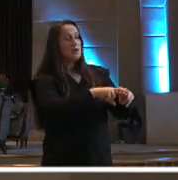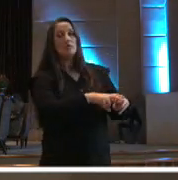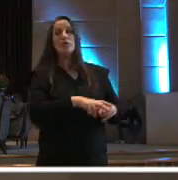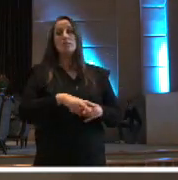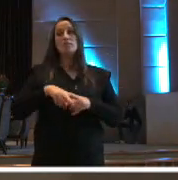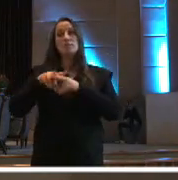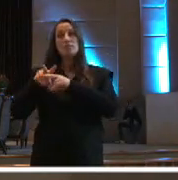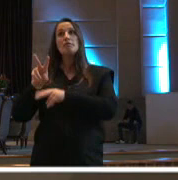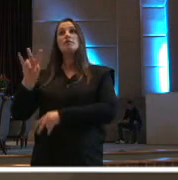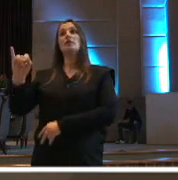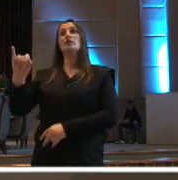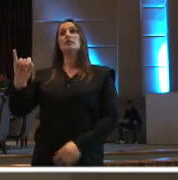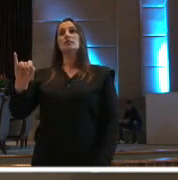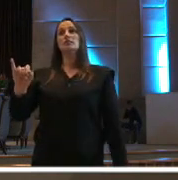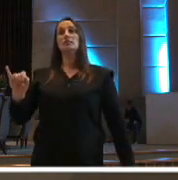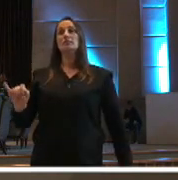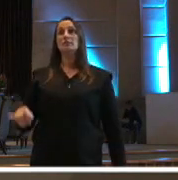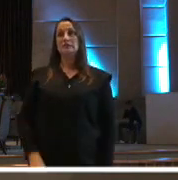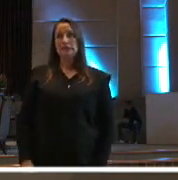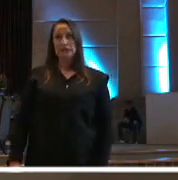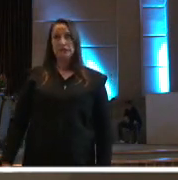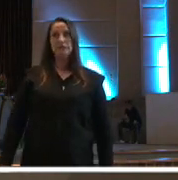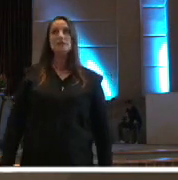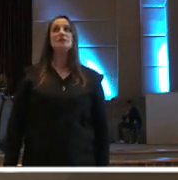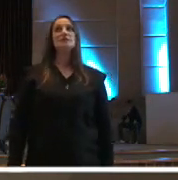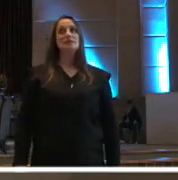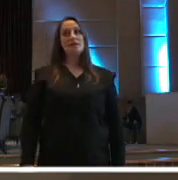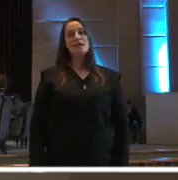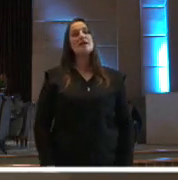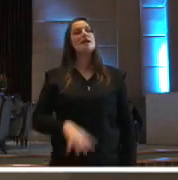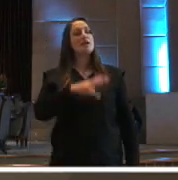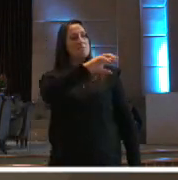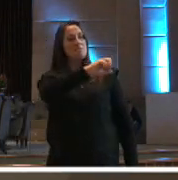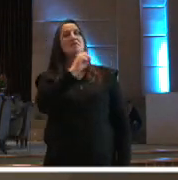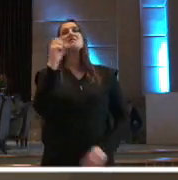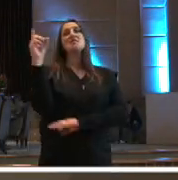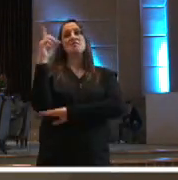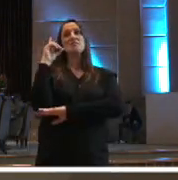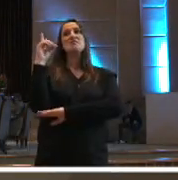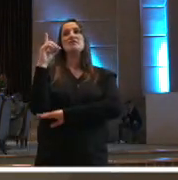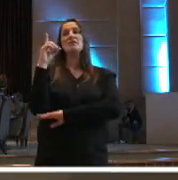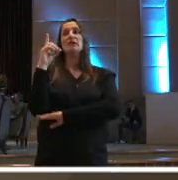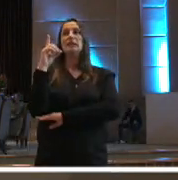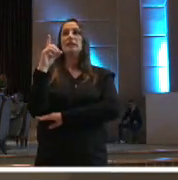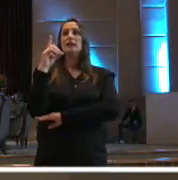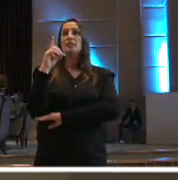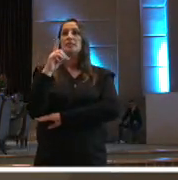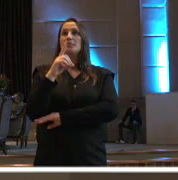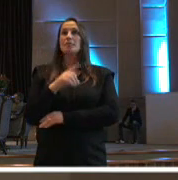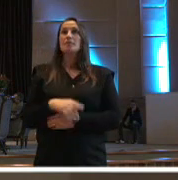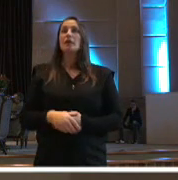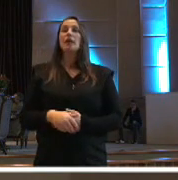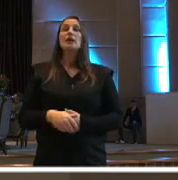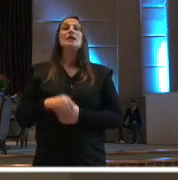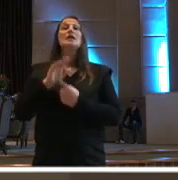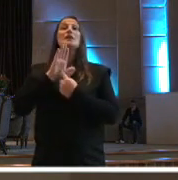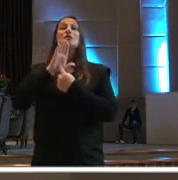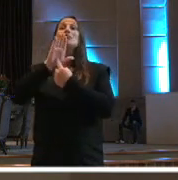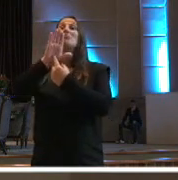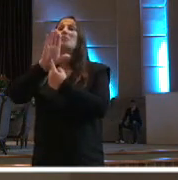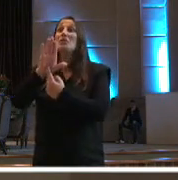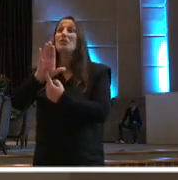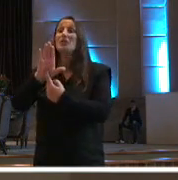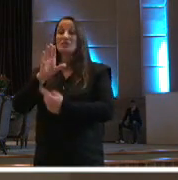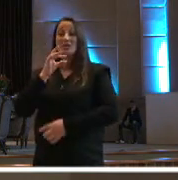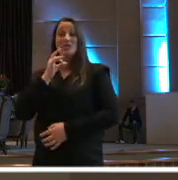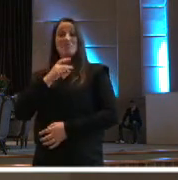Golias. Caiu nas nossas mãos. E é interessante que ele expressa esse sentimento de medo